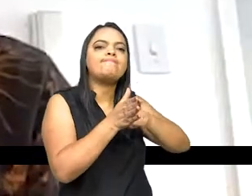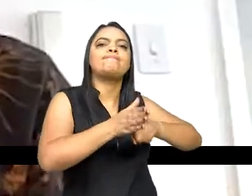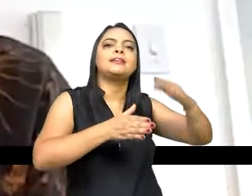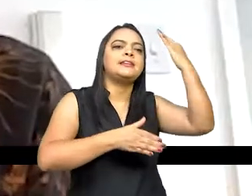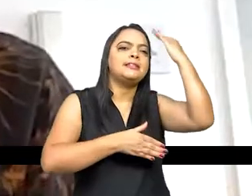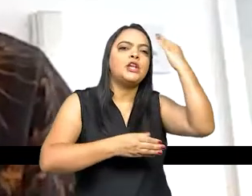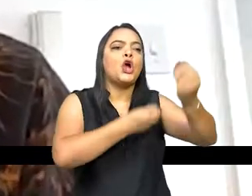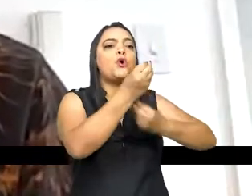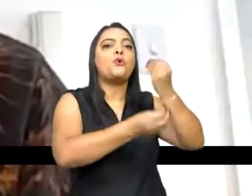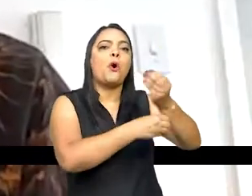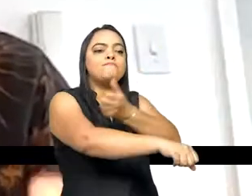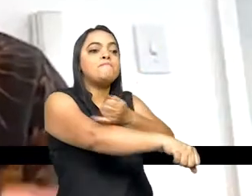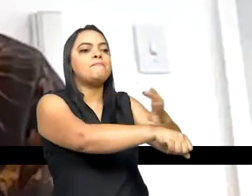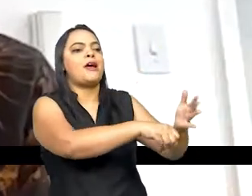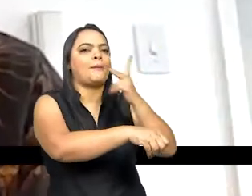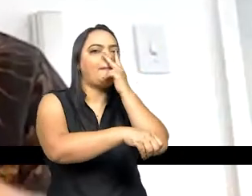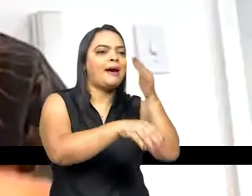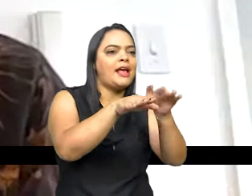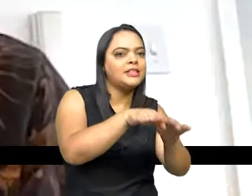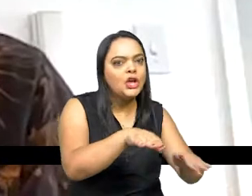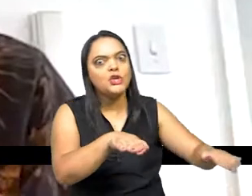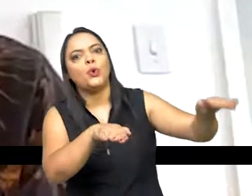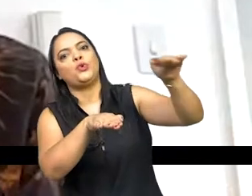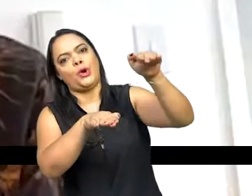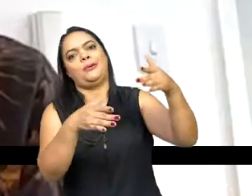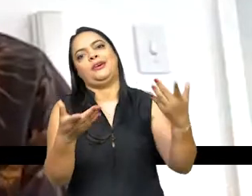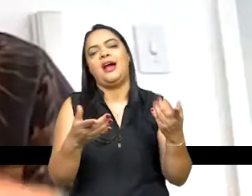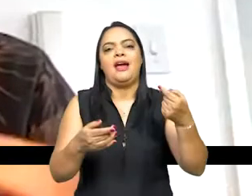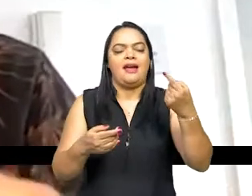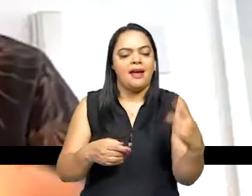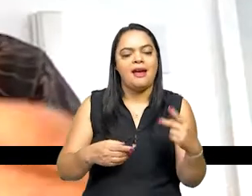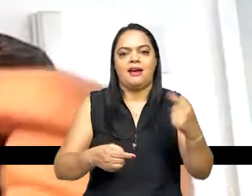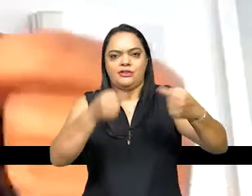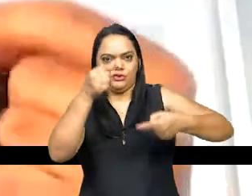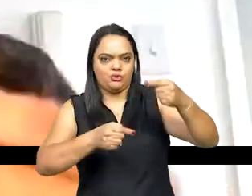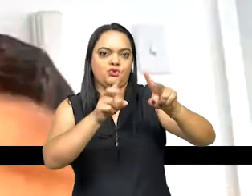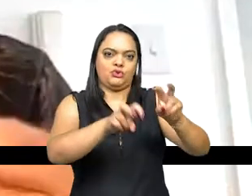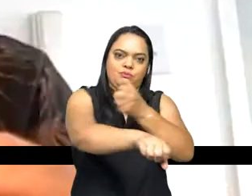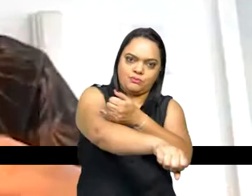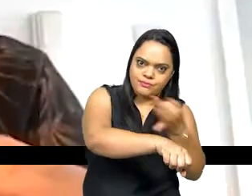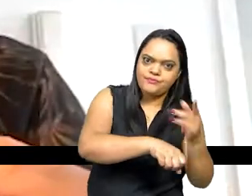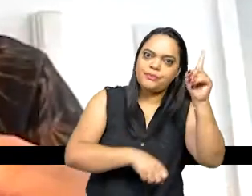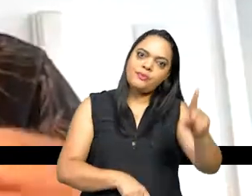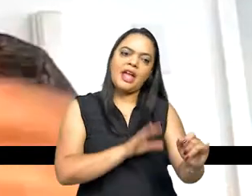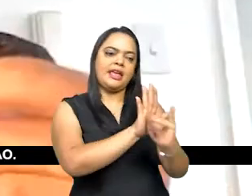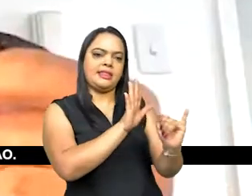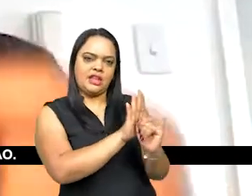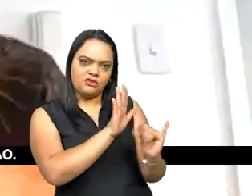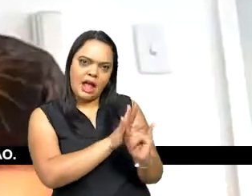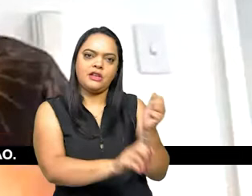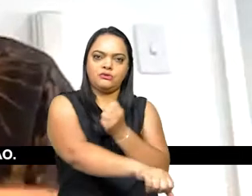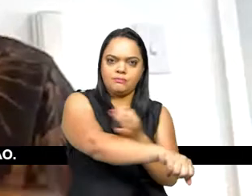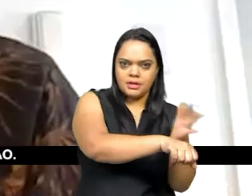vantagem social dos brancos. E aí, esse debate sobre branquitude, ele é um debate sobre identidade racial branca,